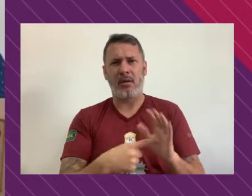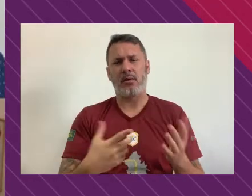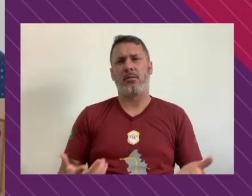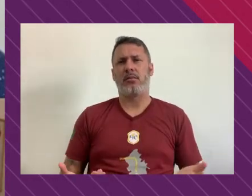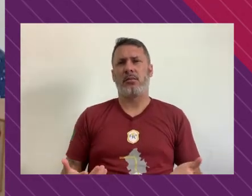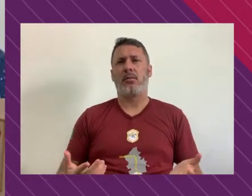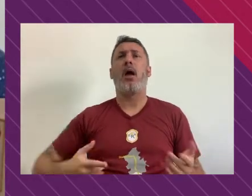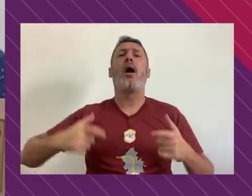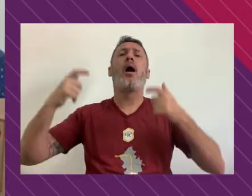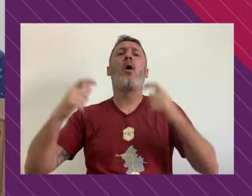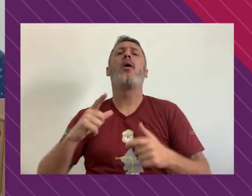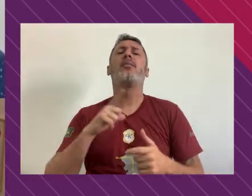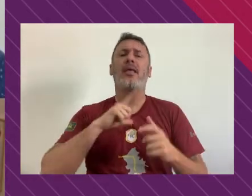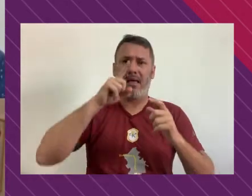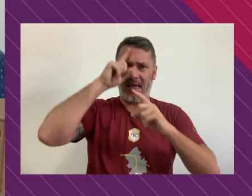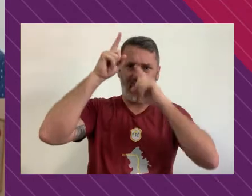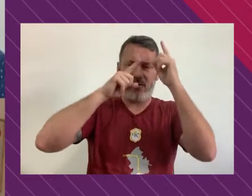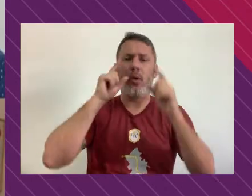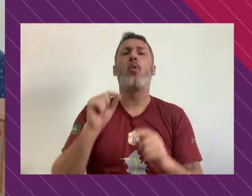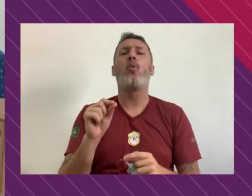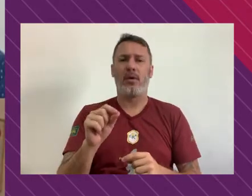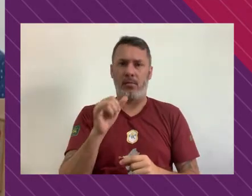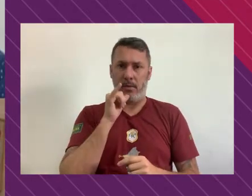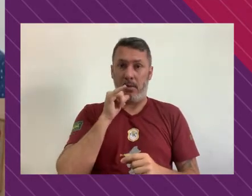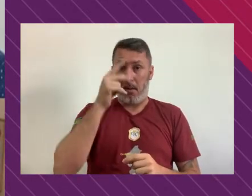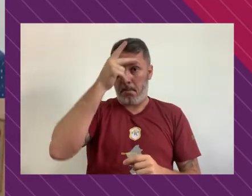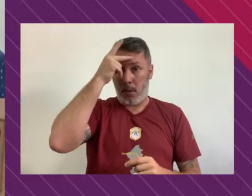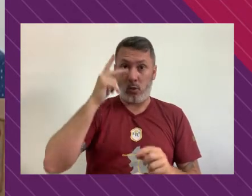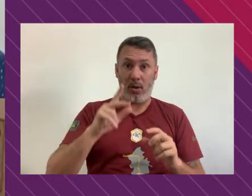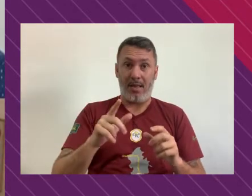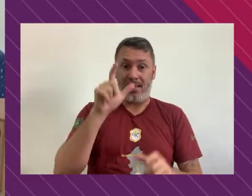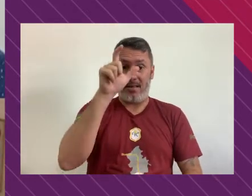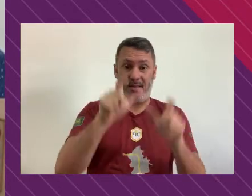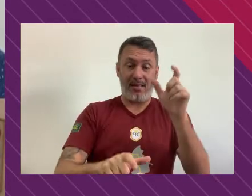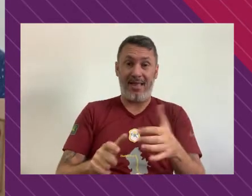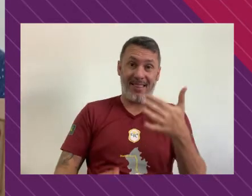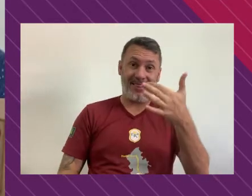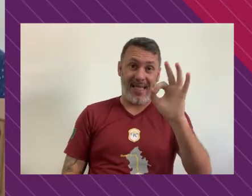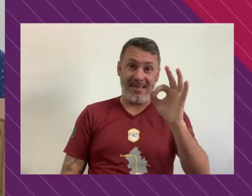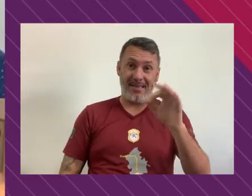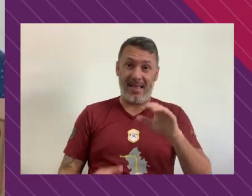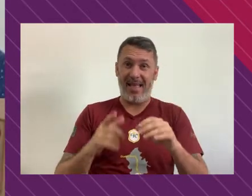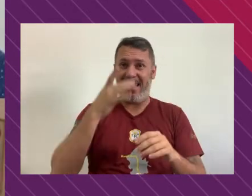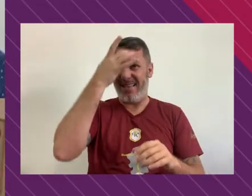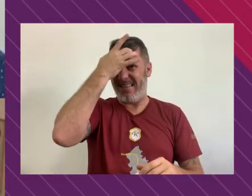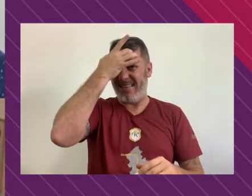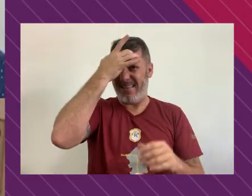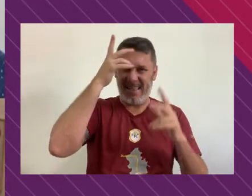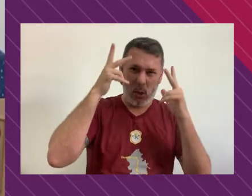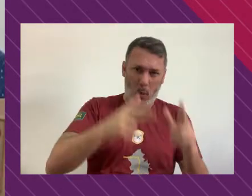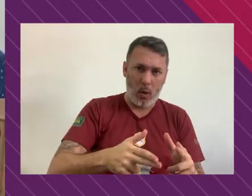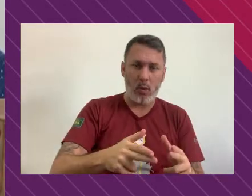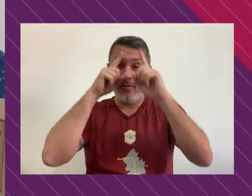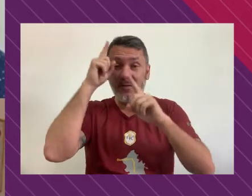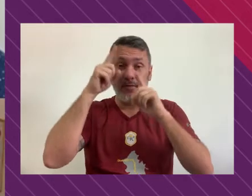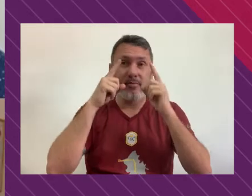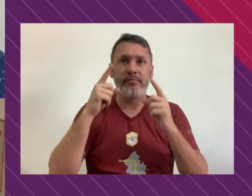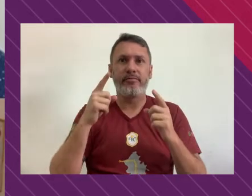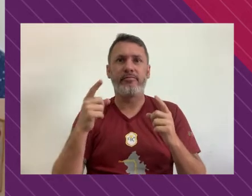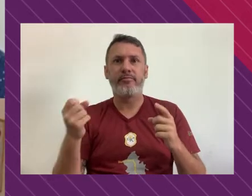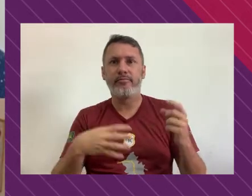é desigual e isso também é papel das empresas endereçar soluções para isso. Para